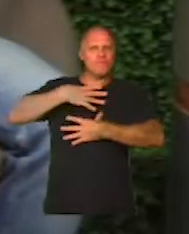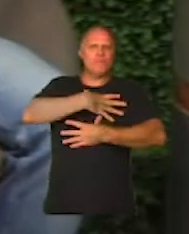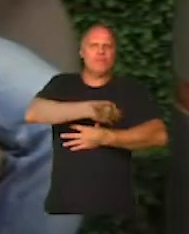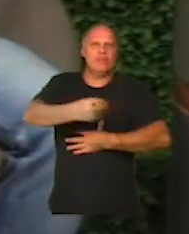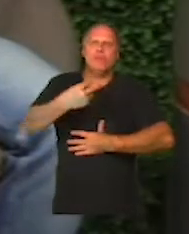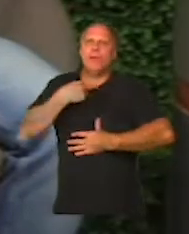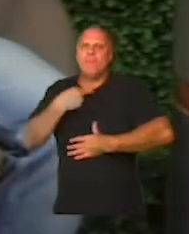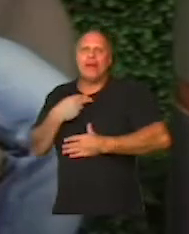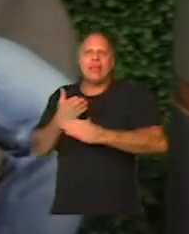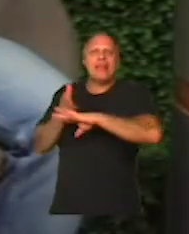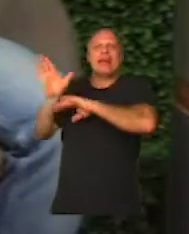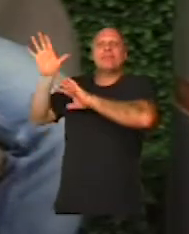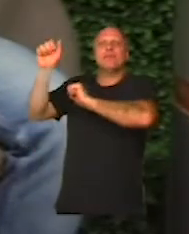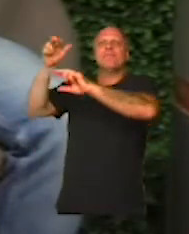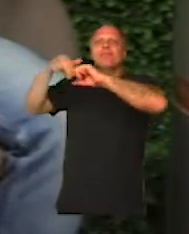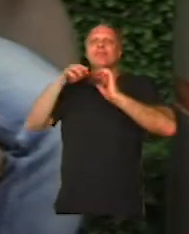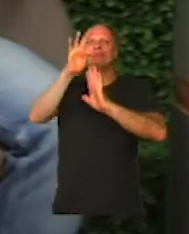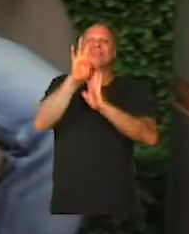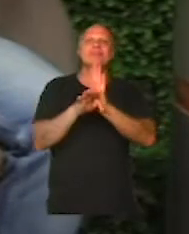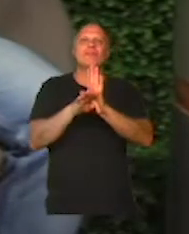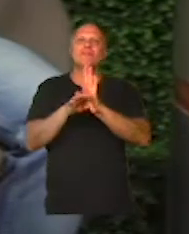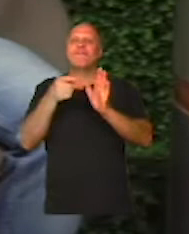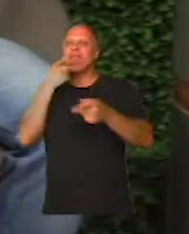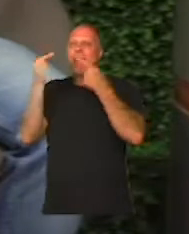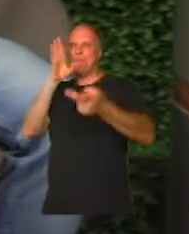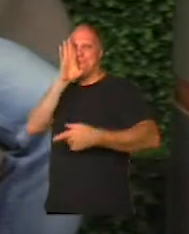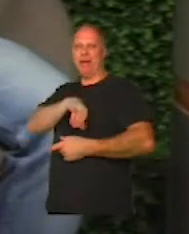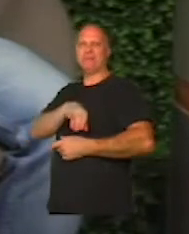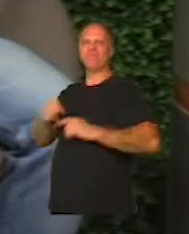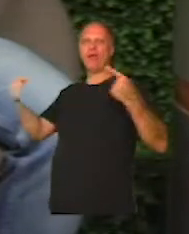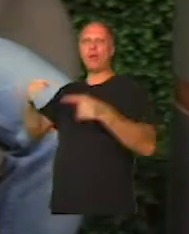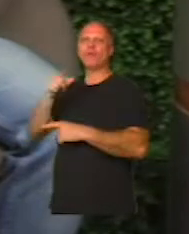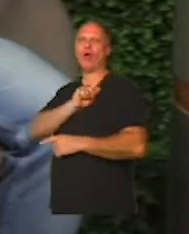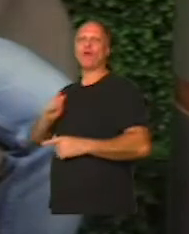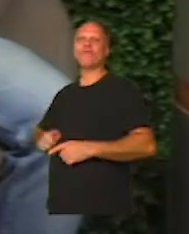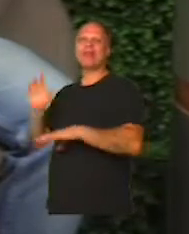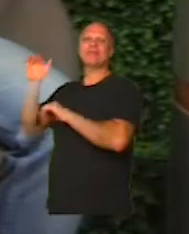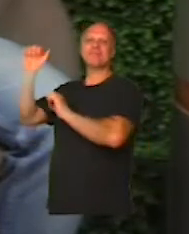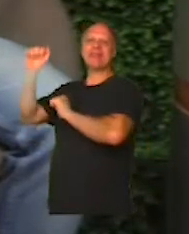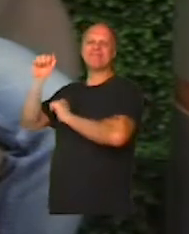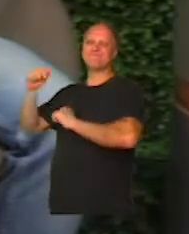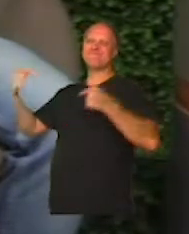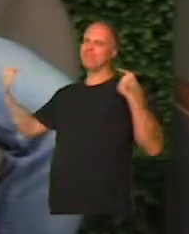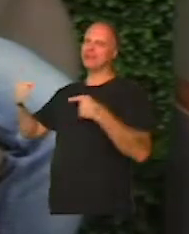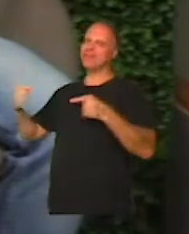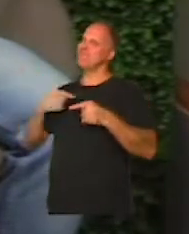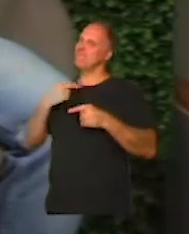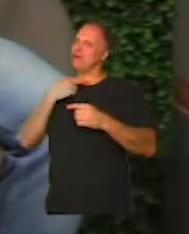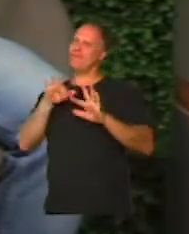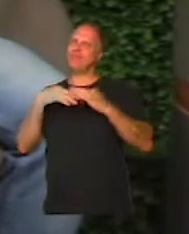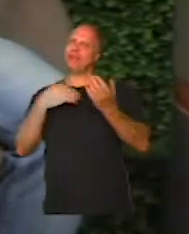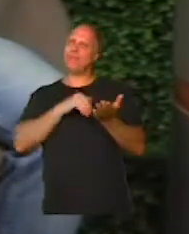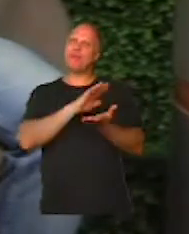entrar na Espanha por causa desse texto. Esse texto falou mal, era contra o governo espanhol. Uhum. Né? Isso foi em